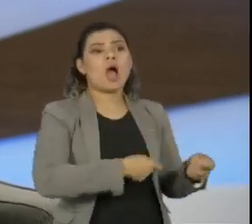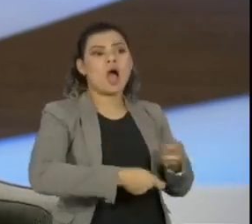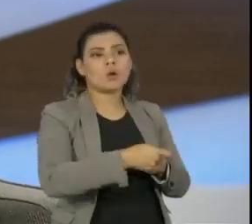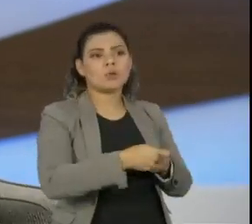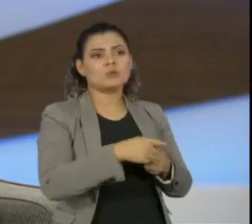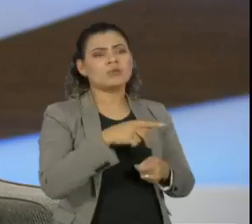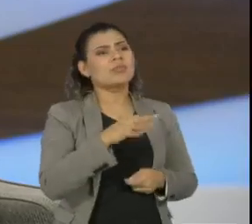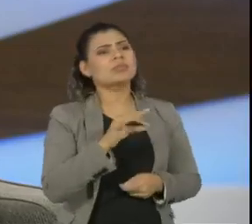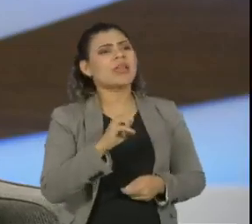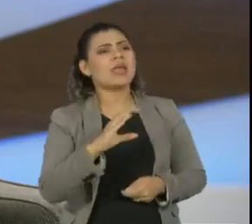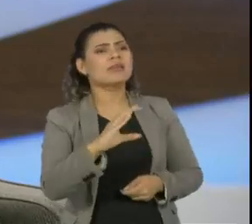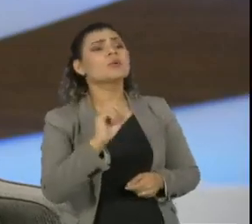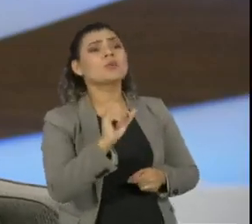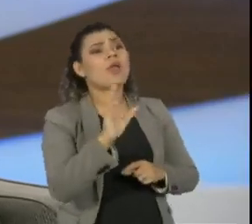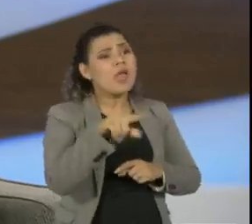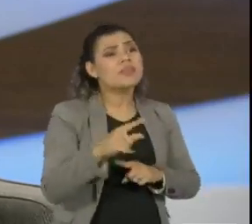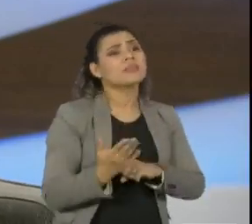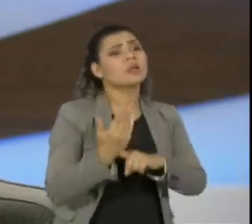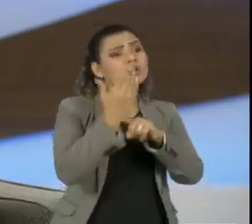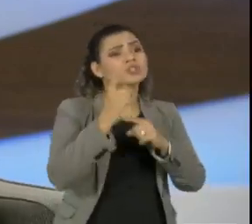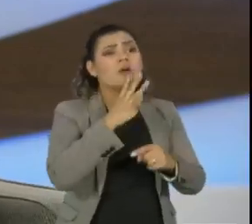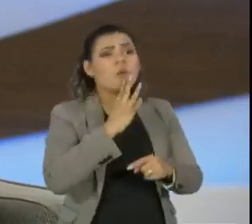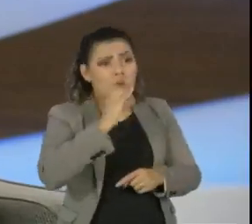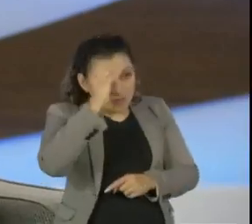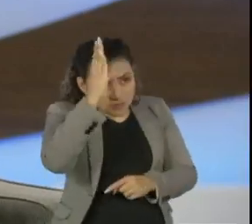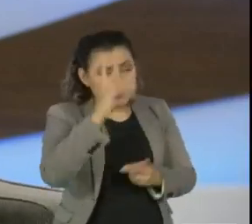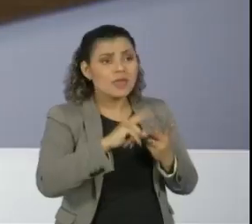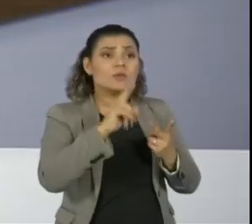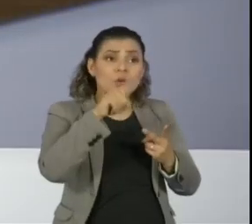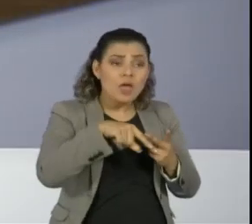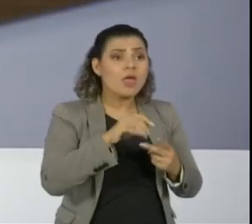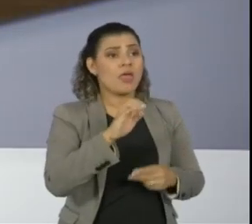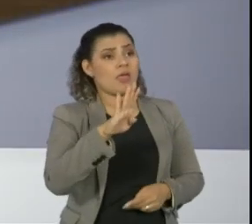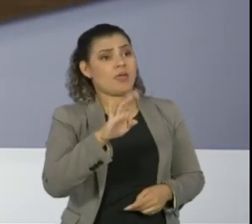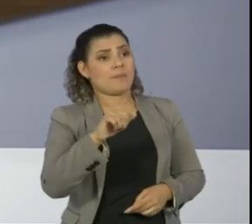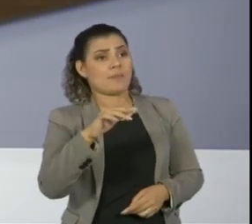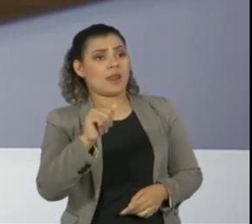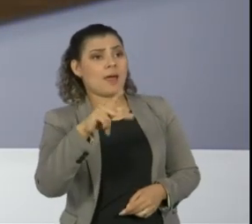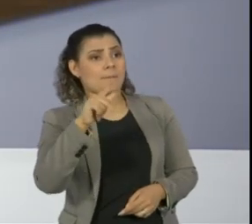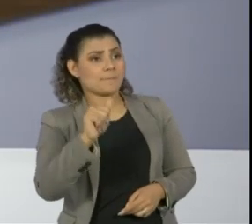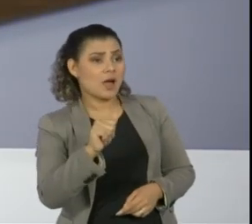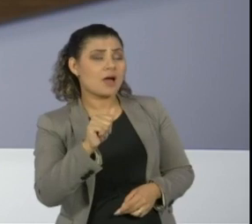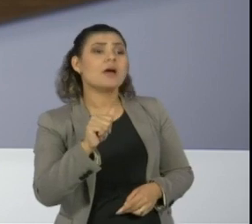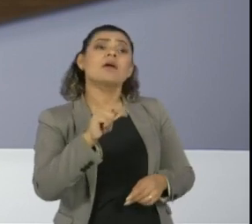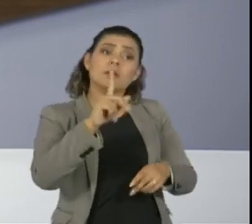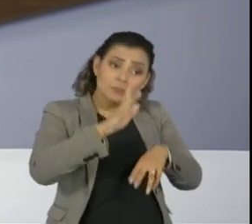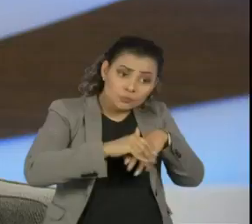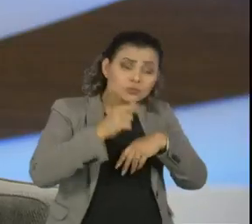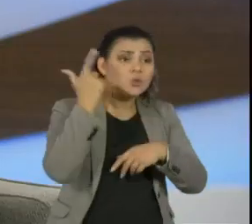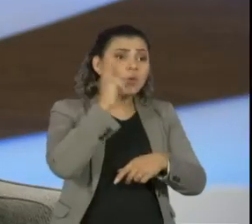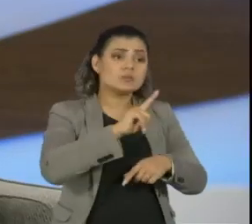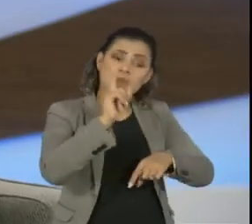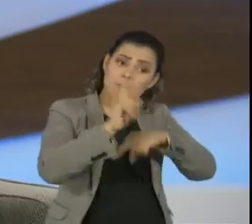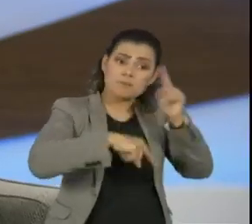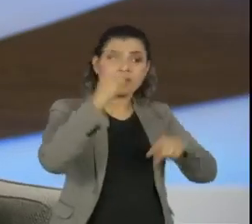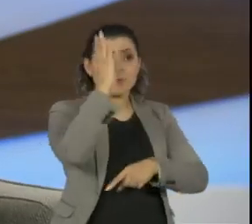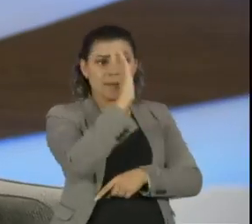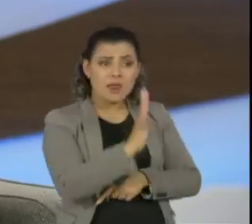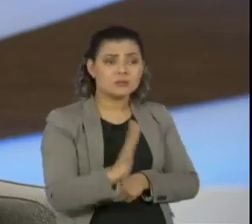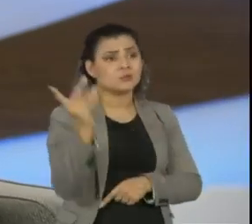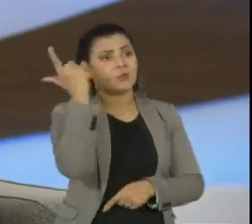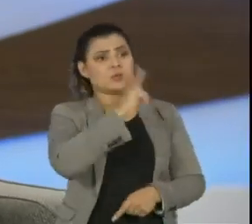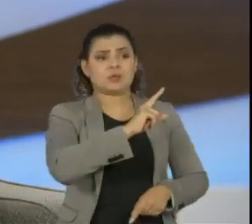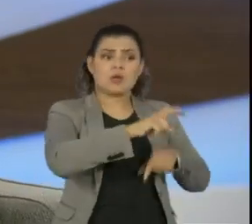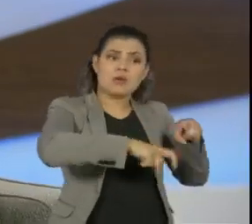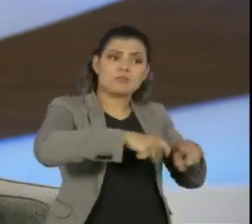agrotec é a tecnologia é o conhecimento a embrapa que fez o brasil ser